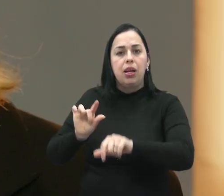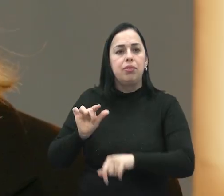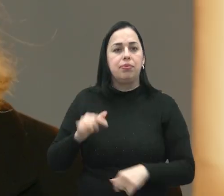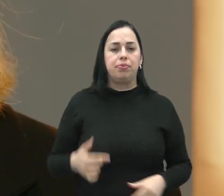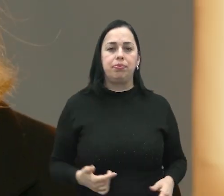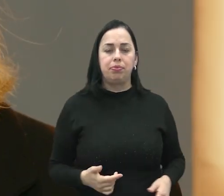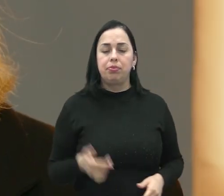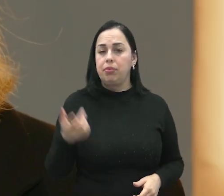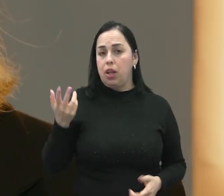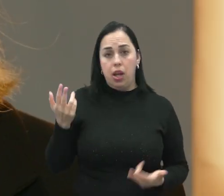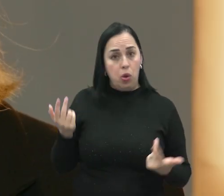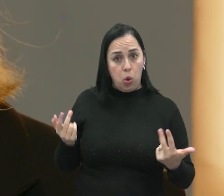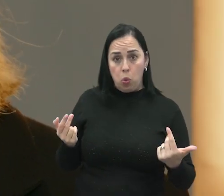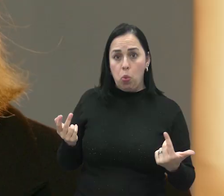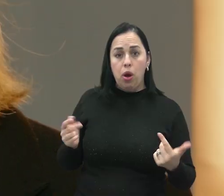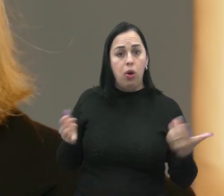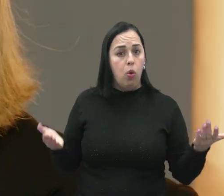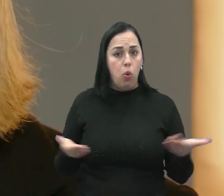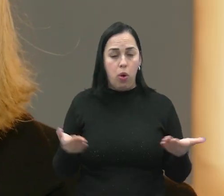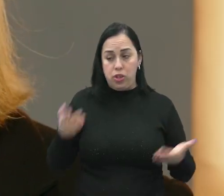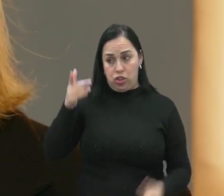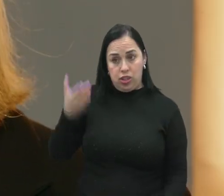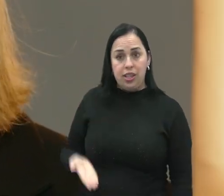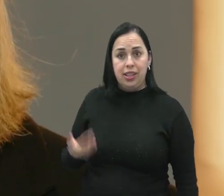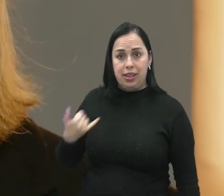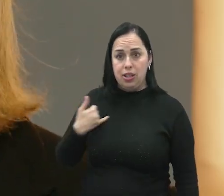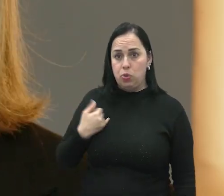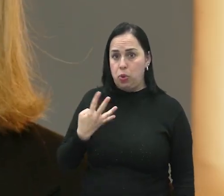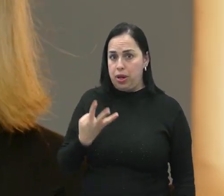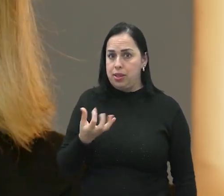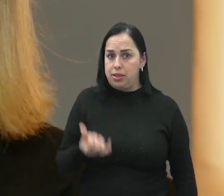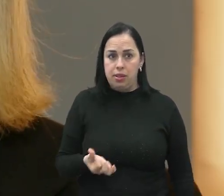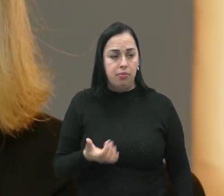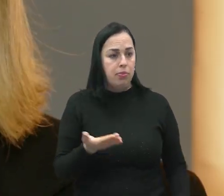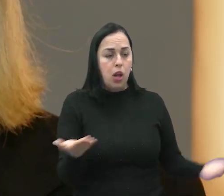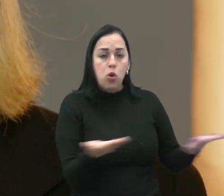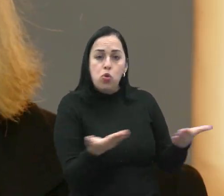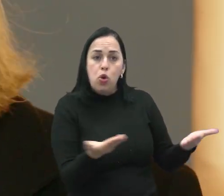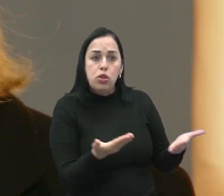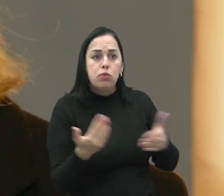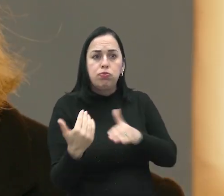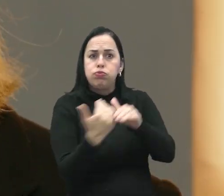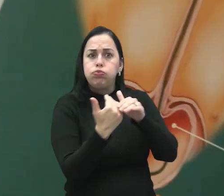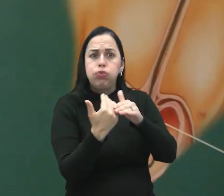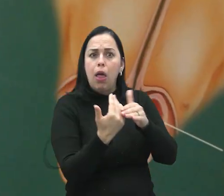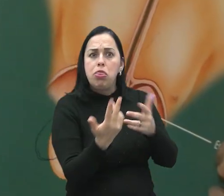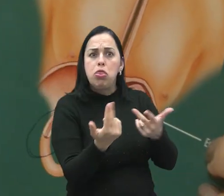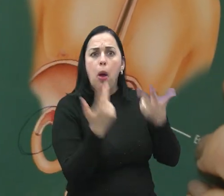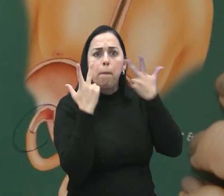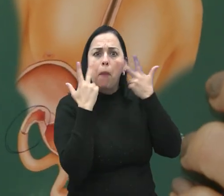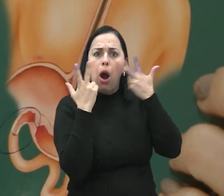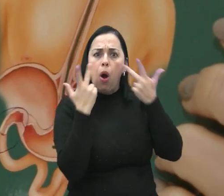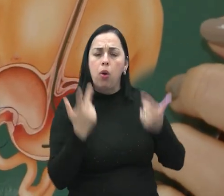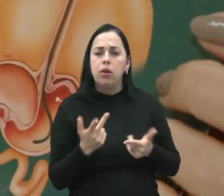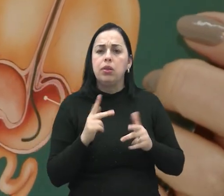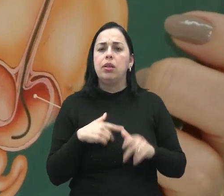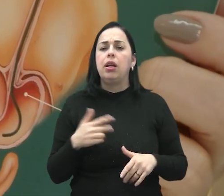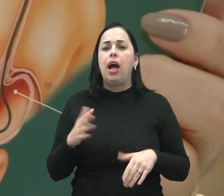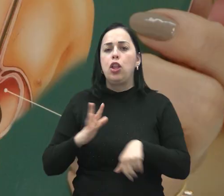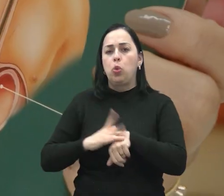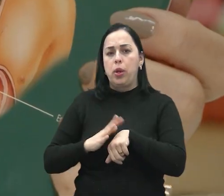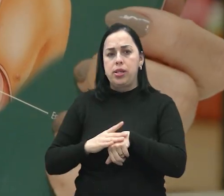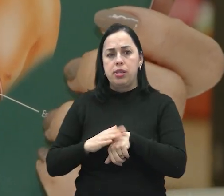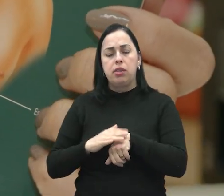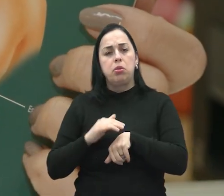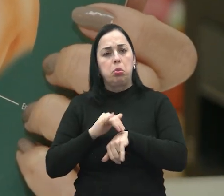curativo. Casos como o da Kátia, hoje com 46 anos, vem se tornando comum nos consultórios. Recentemente, a doença